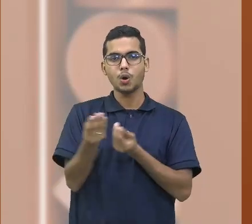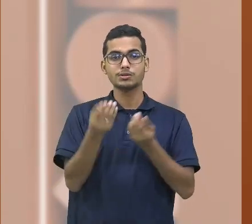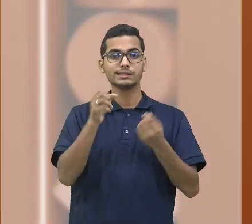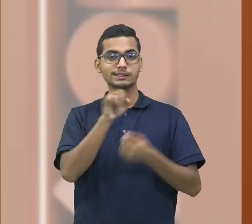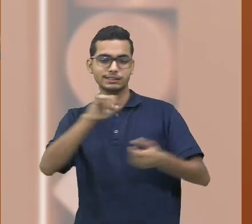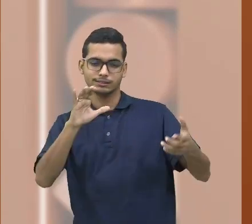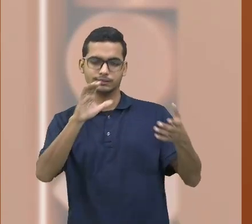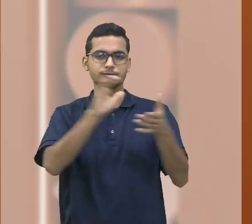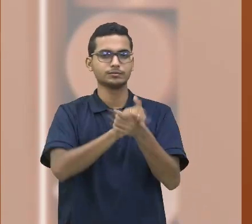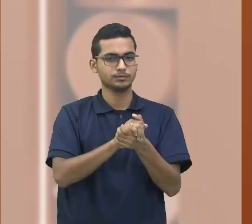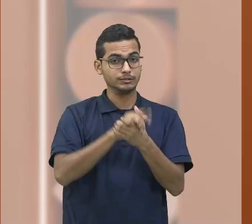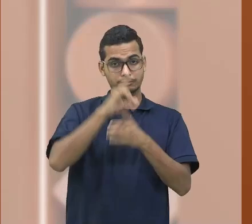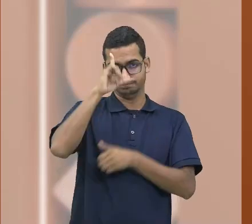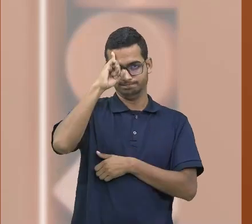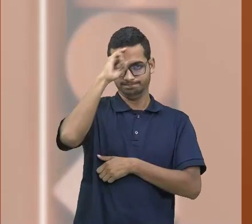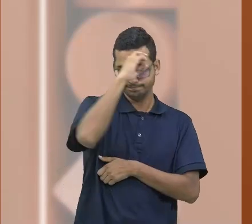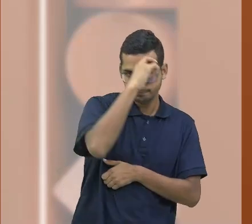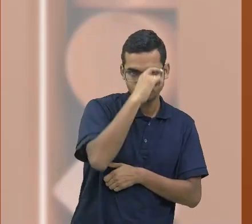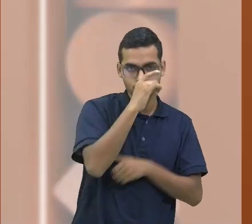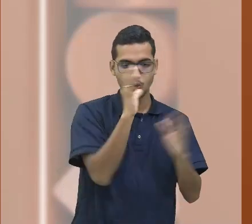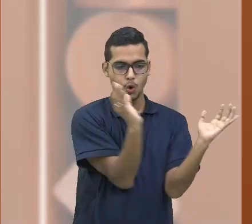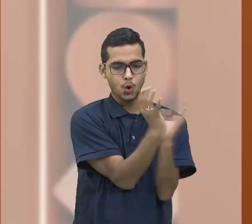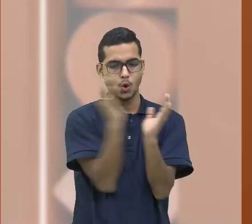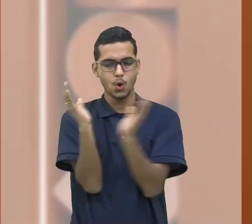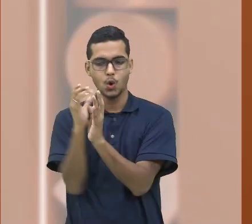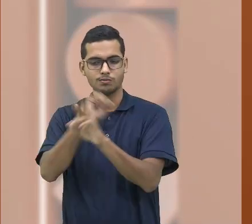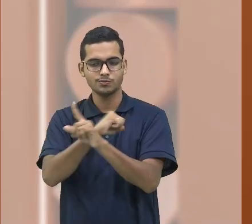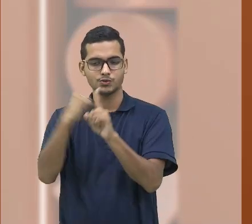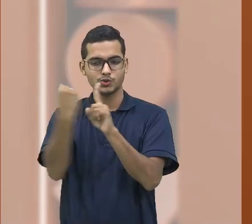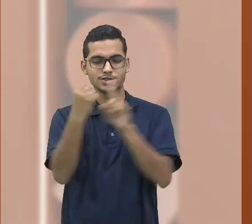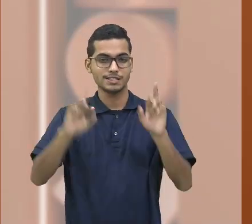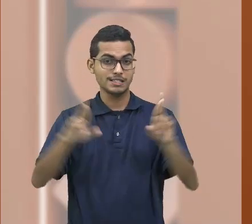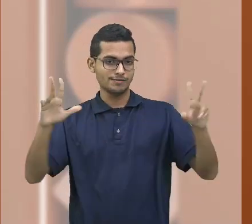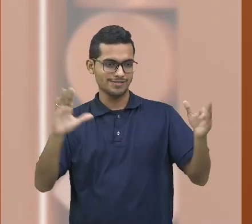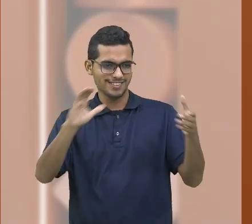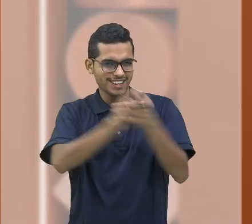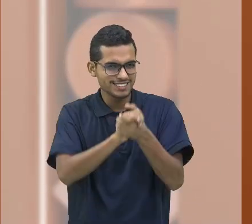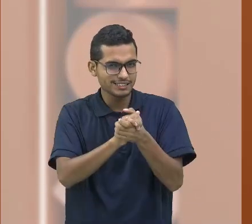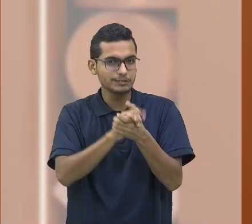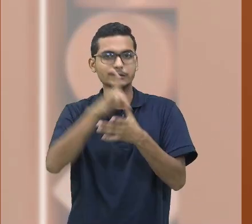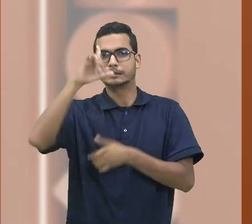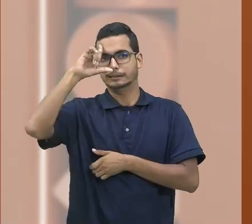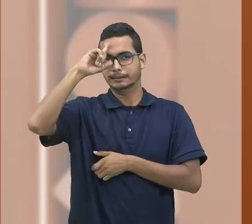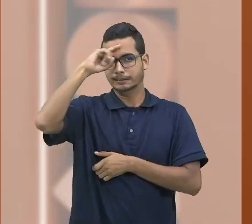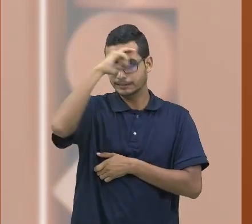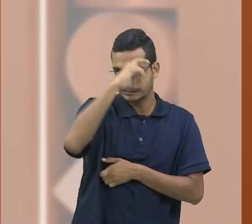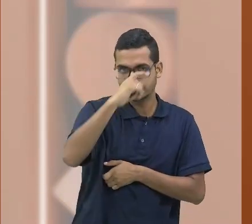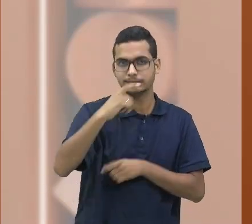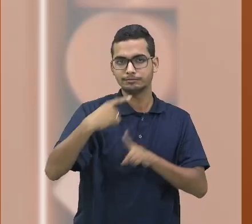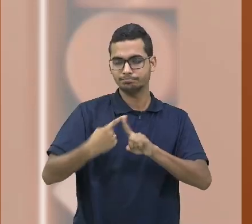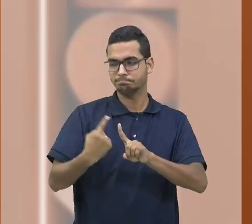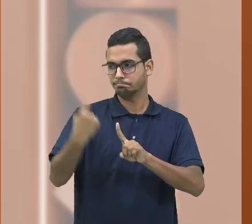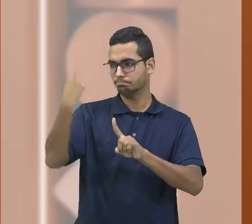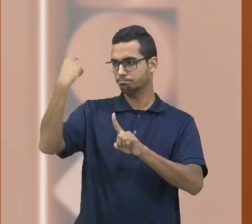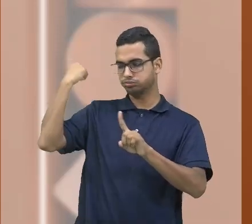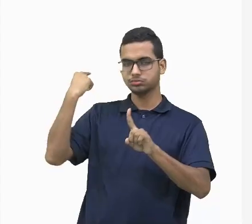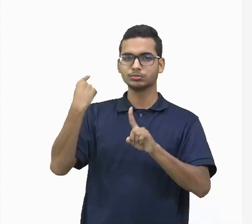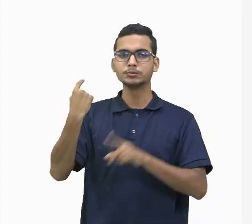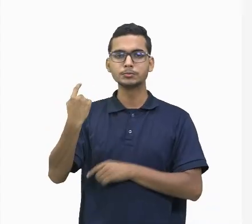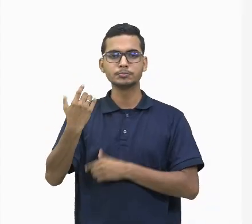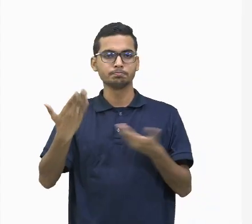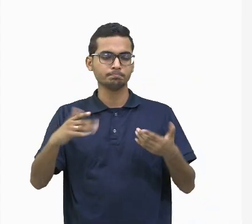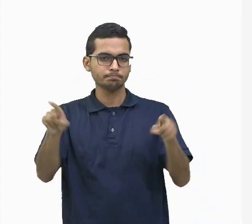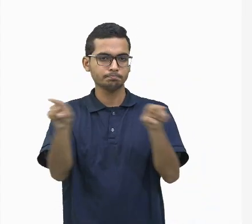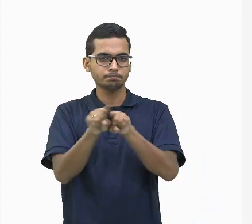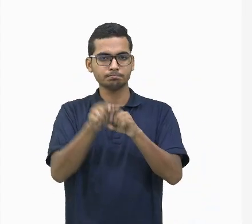outras pessoas de classes sociais, de hierarquias sociais diferentes, ok? O que mais nós temos de característica? Relações